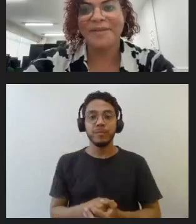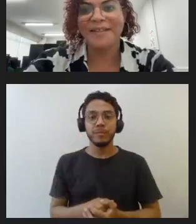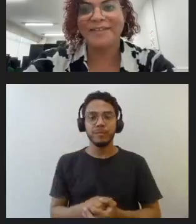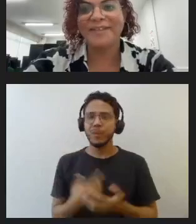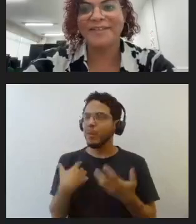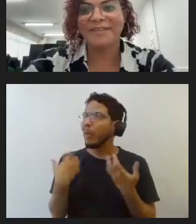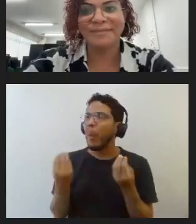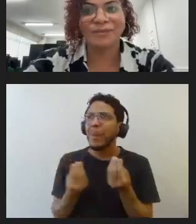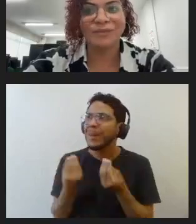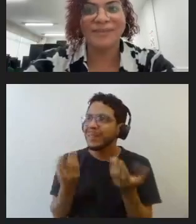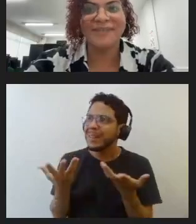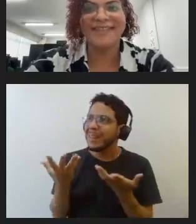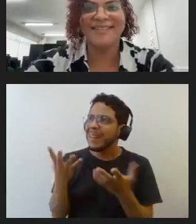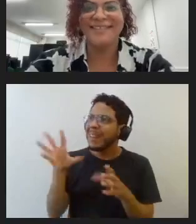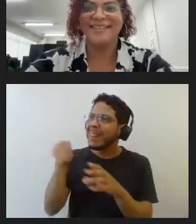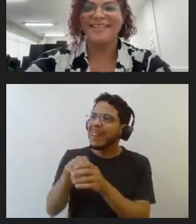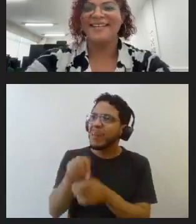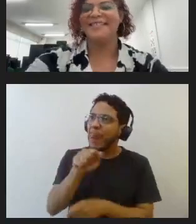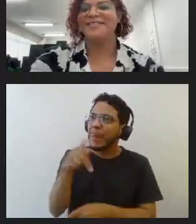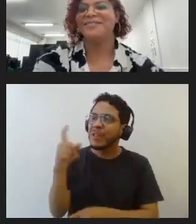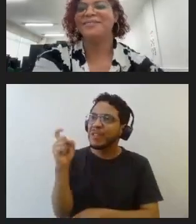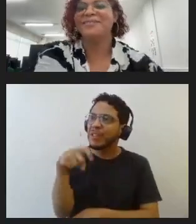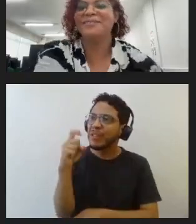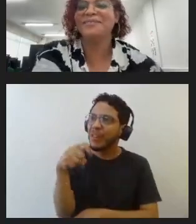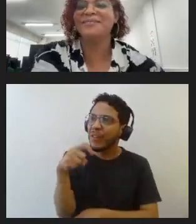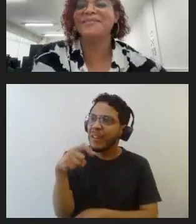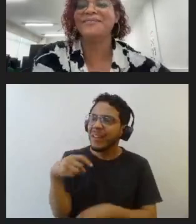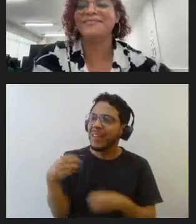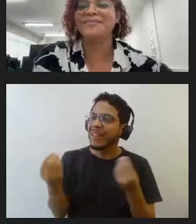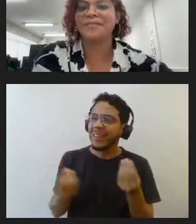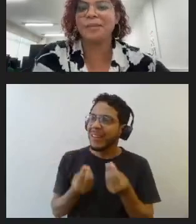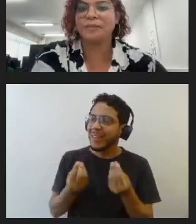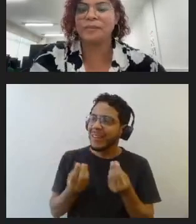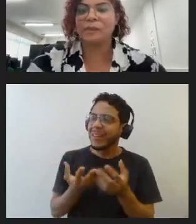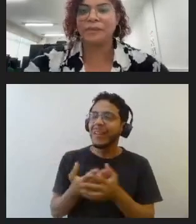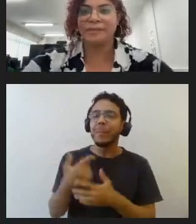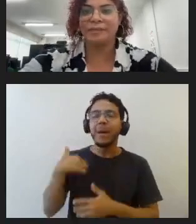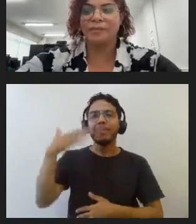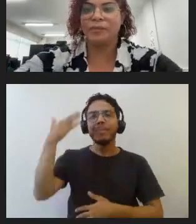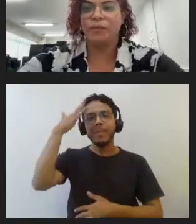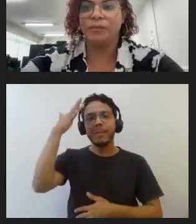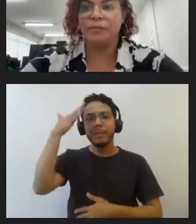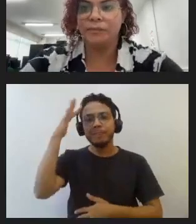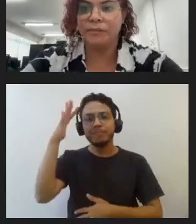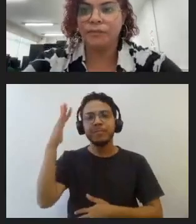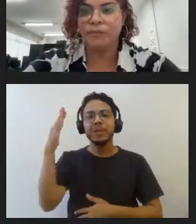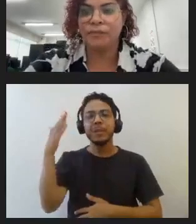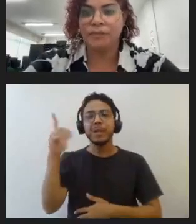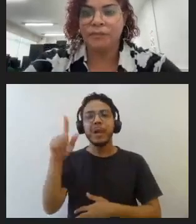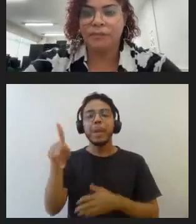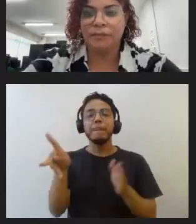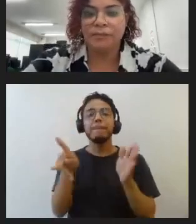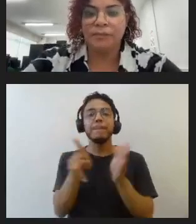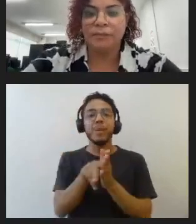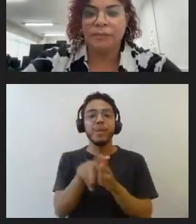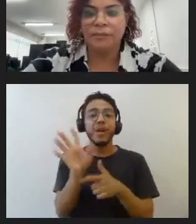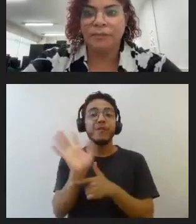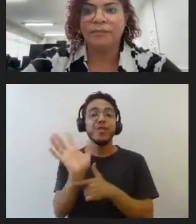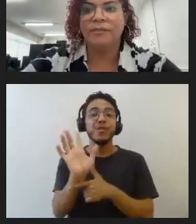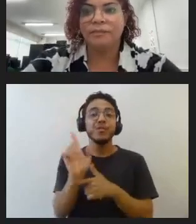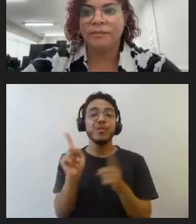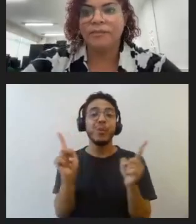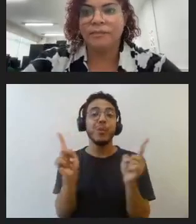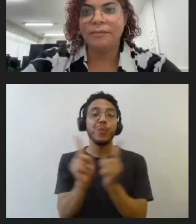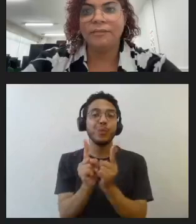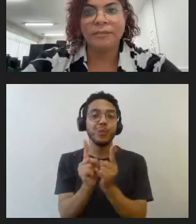Como assim no TikTok? Mas a gente compreende o formato, são vídeos curtos.